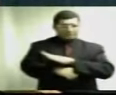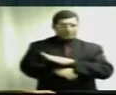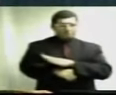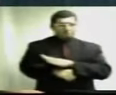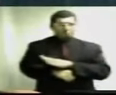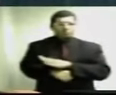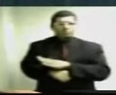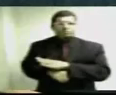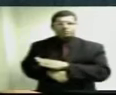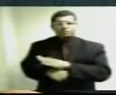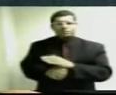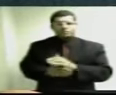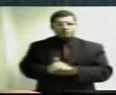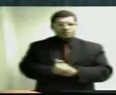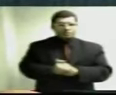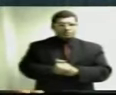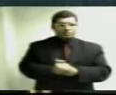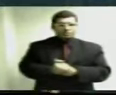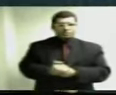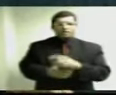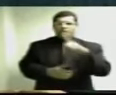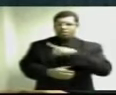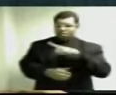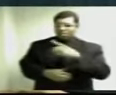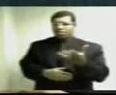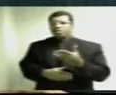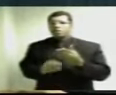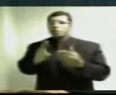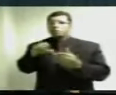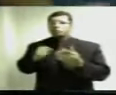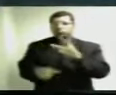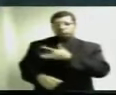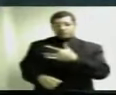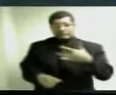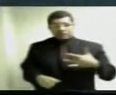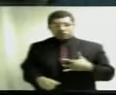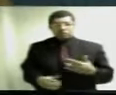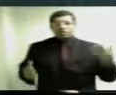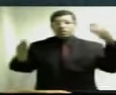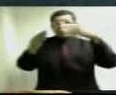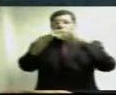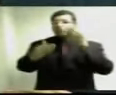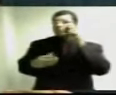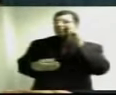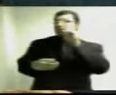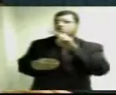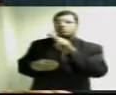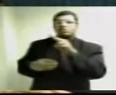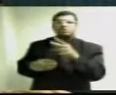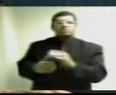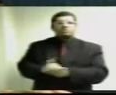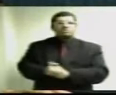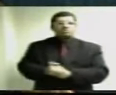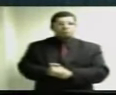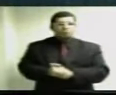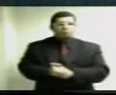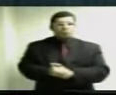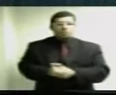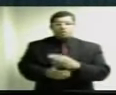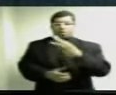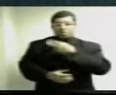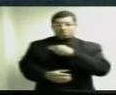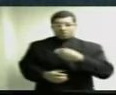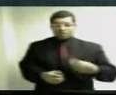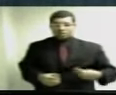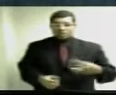depredado, precário, que tem um sistema único de saúde que na última avaliação do